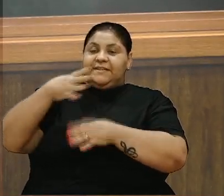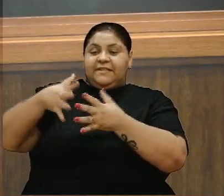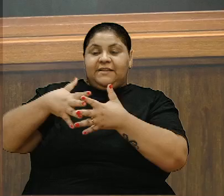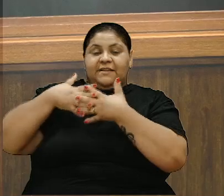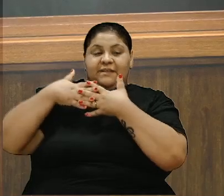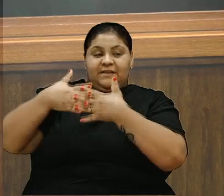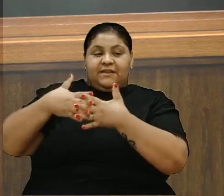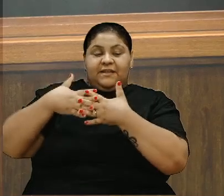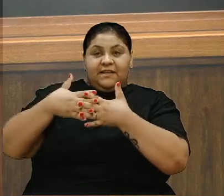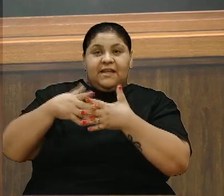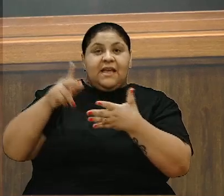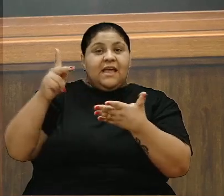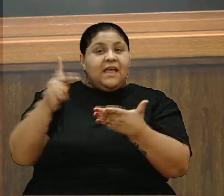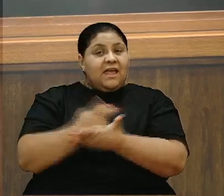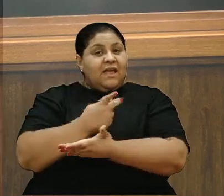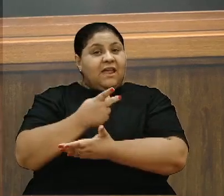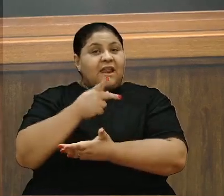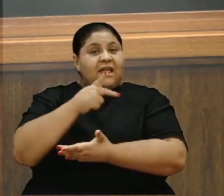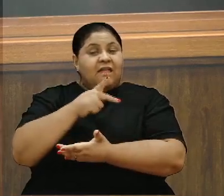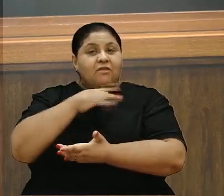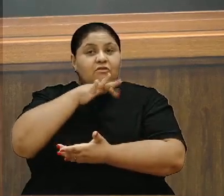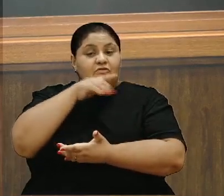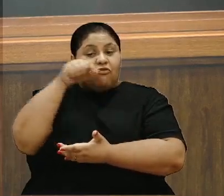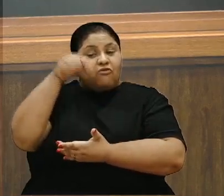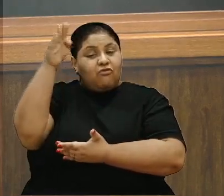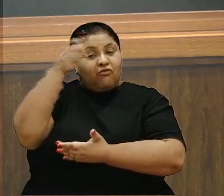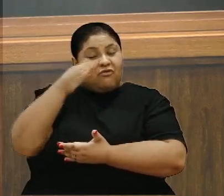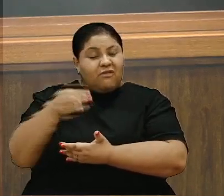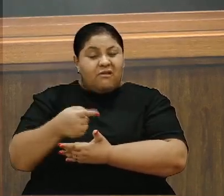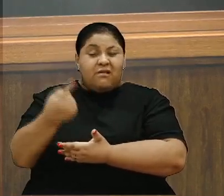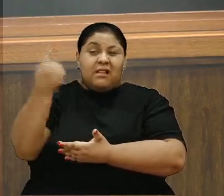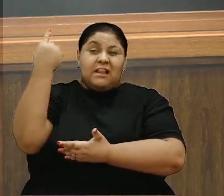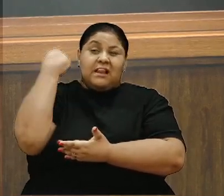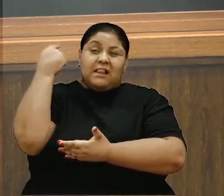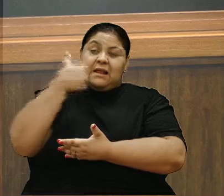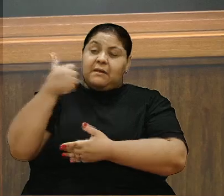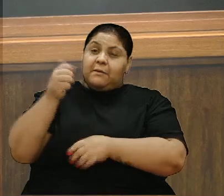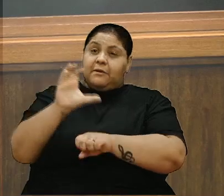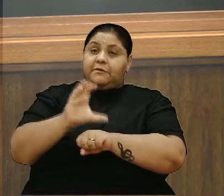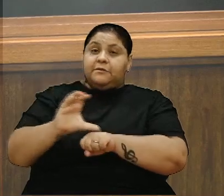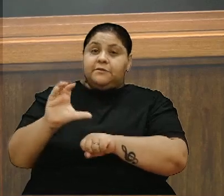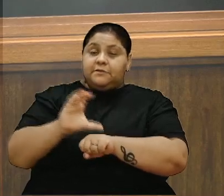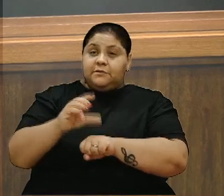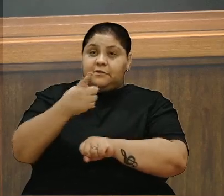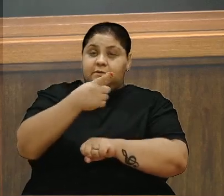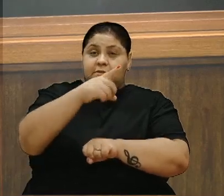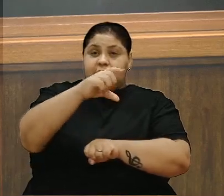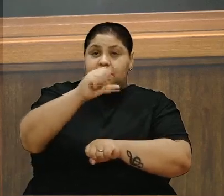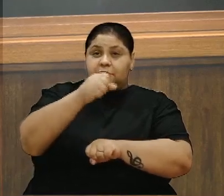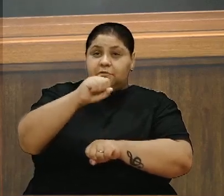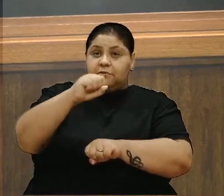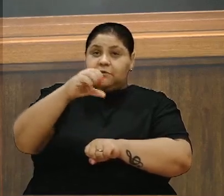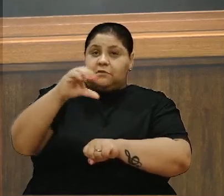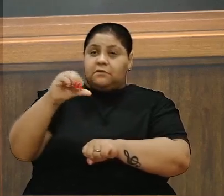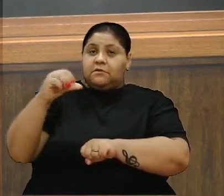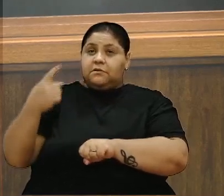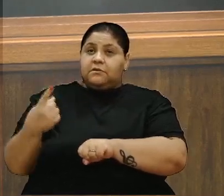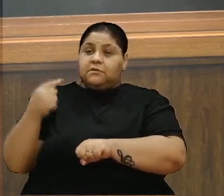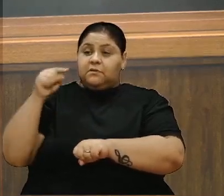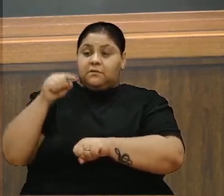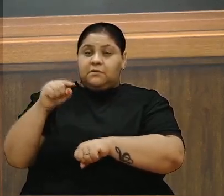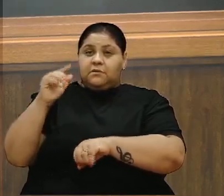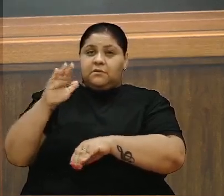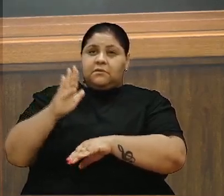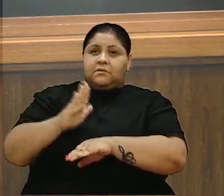nefasto, é ruim, e no Brasil, desde a primeira Constituição, a de 1891, foi a que